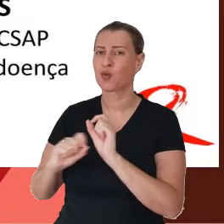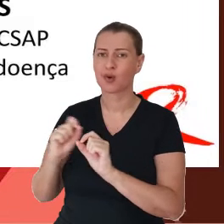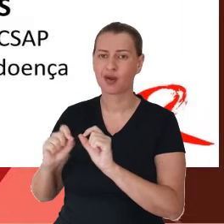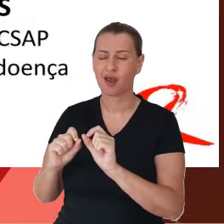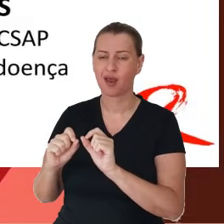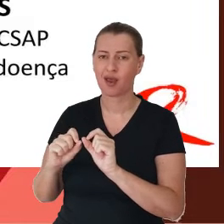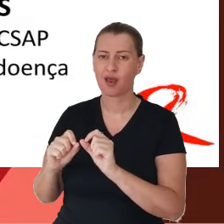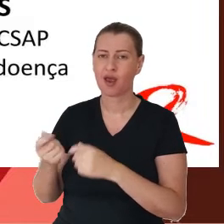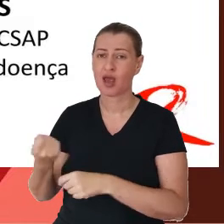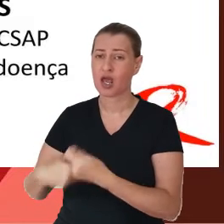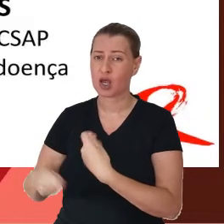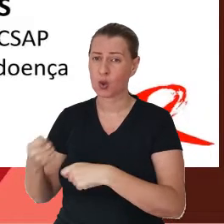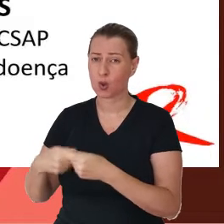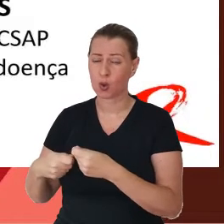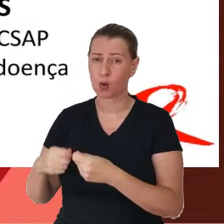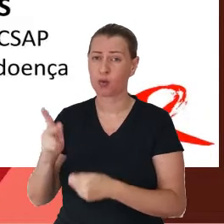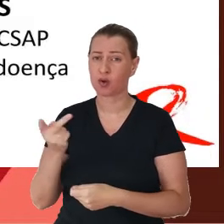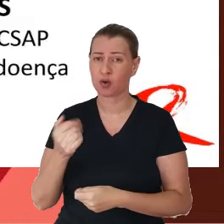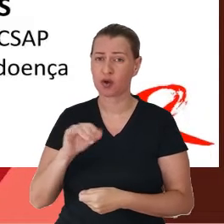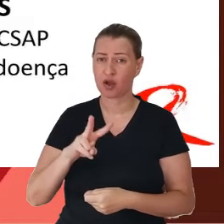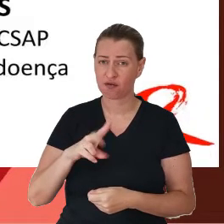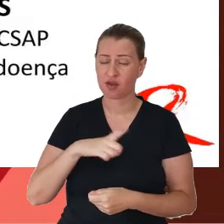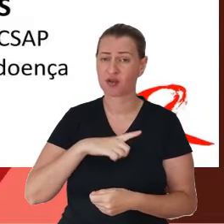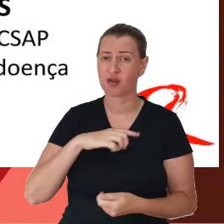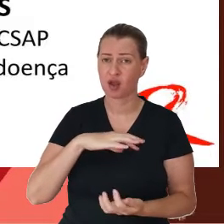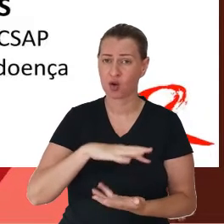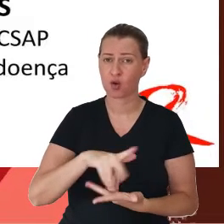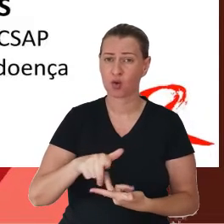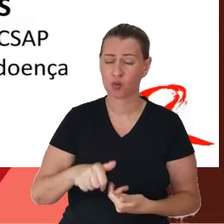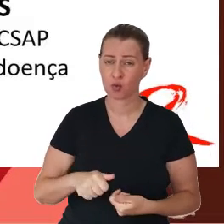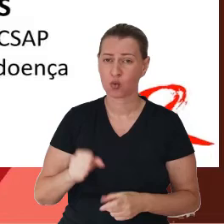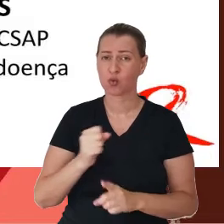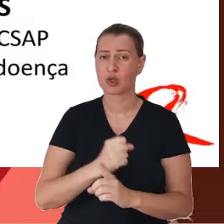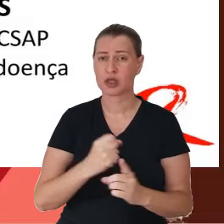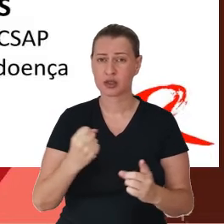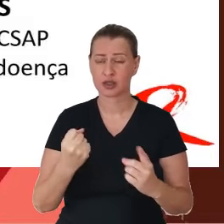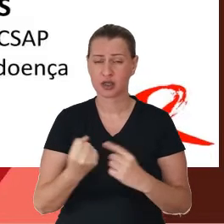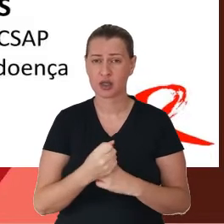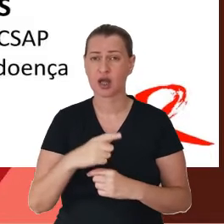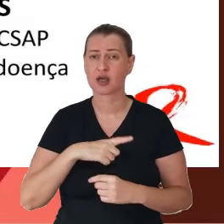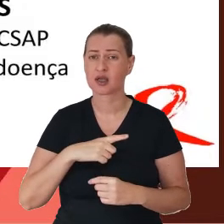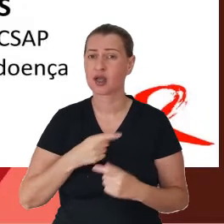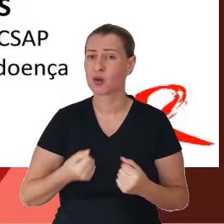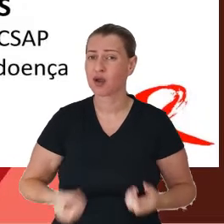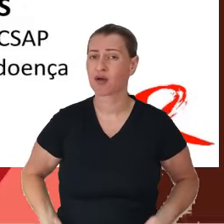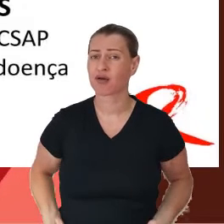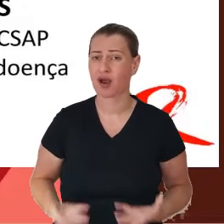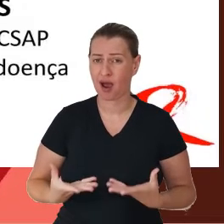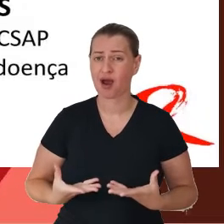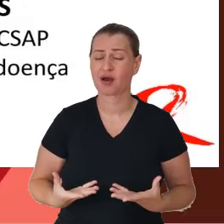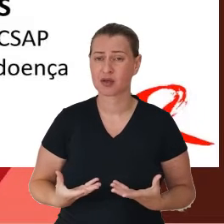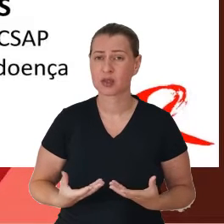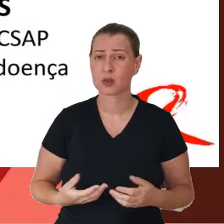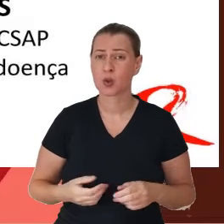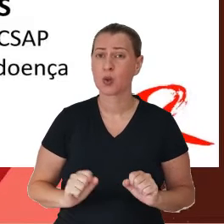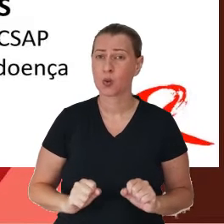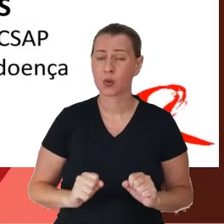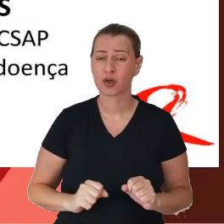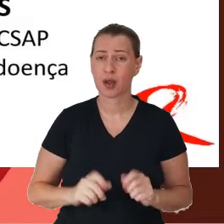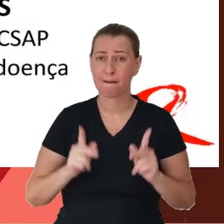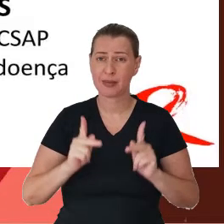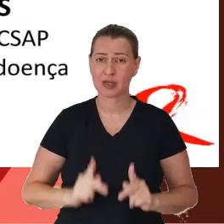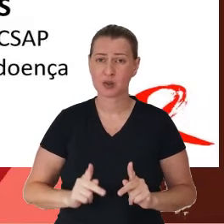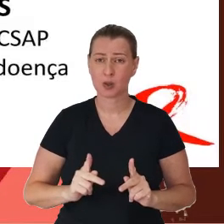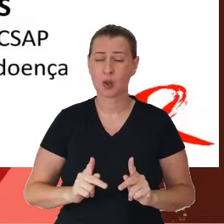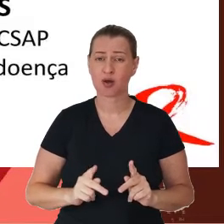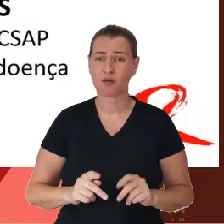mundo, né, para a sociedade no geral, que envolve o custo. O alto custo com internações por condições sensíveis à atenção